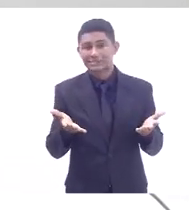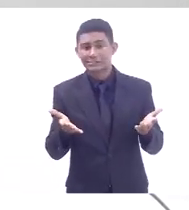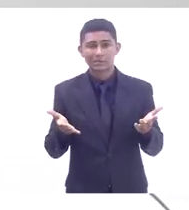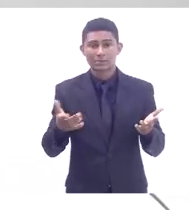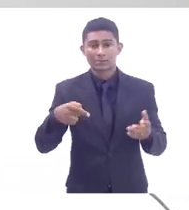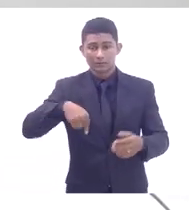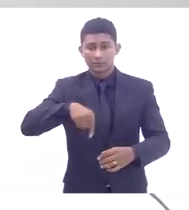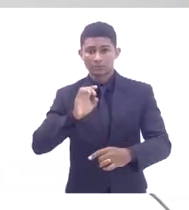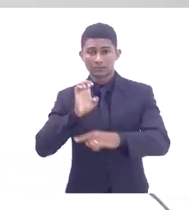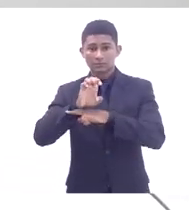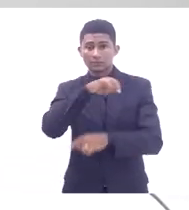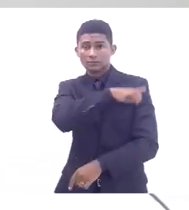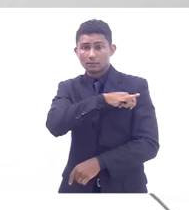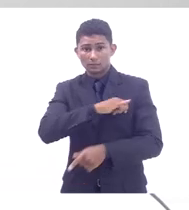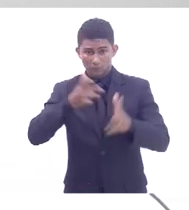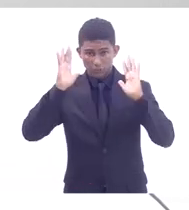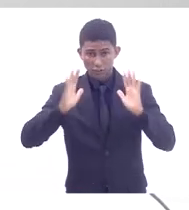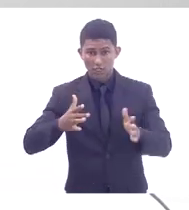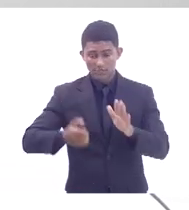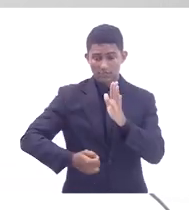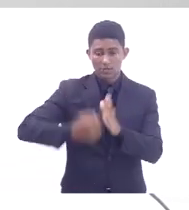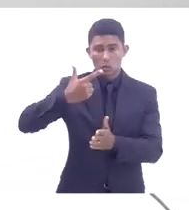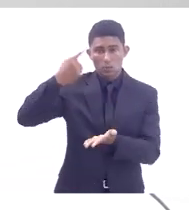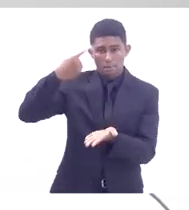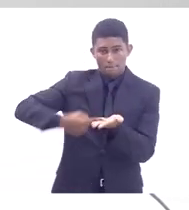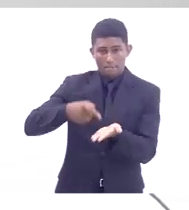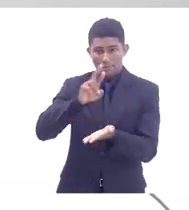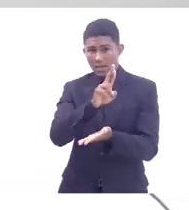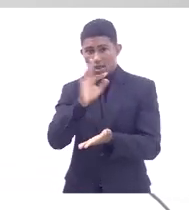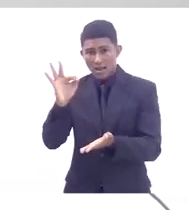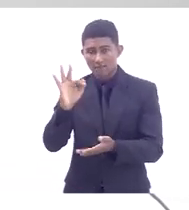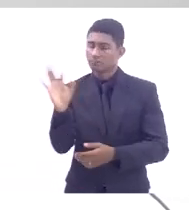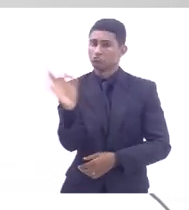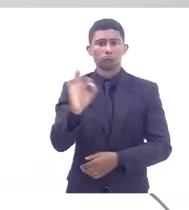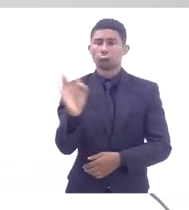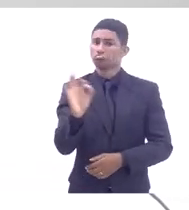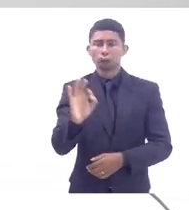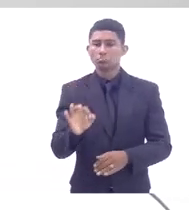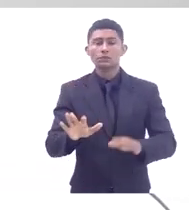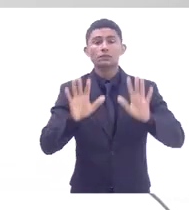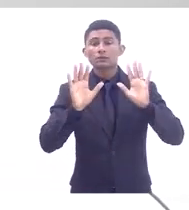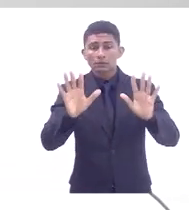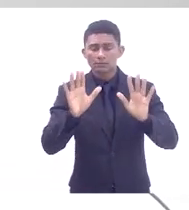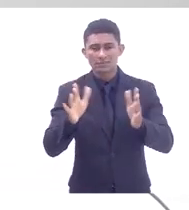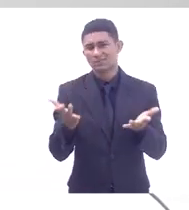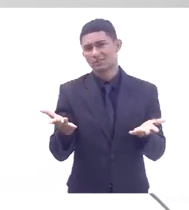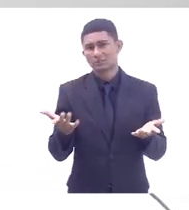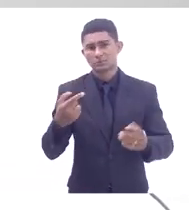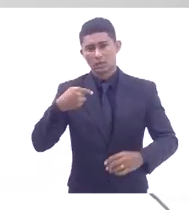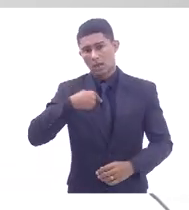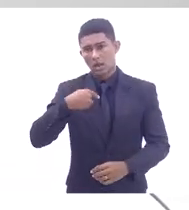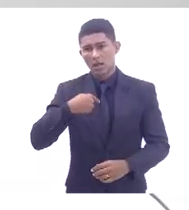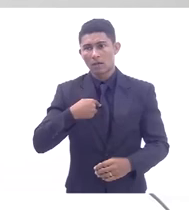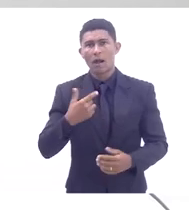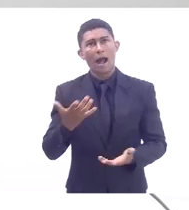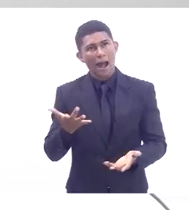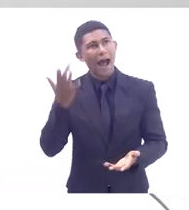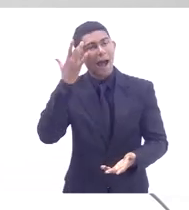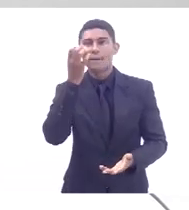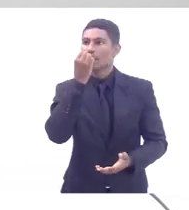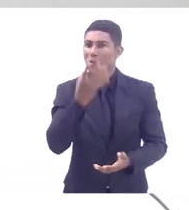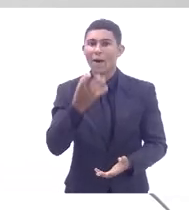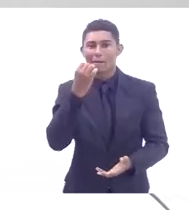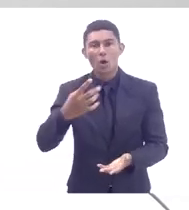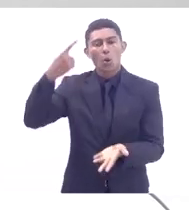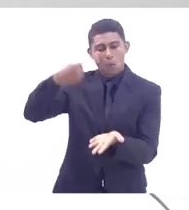estamos é no regime e não que não que eu seja assim um digamos assim um um entusiasta do